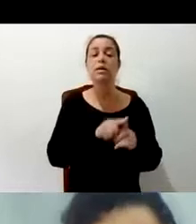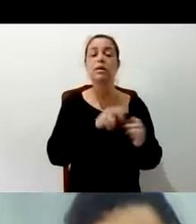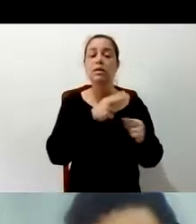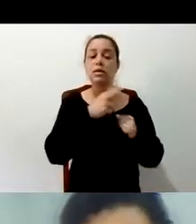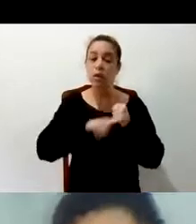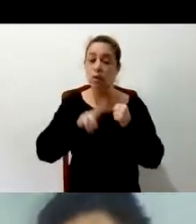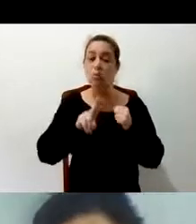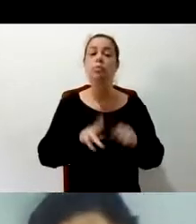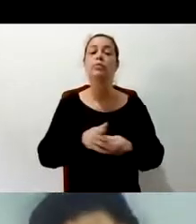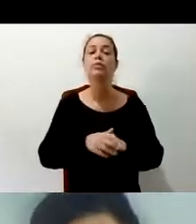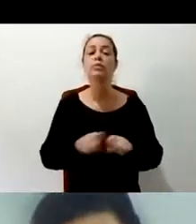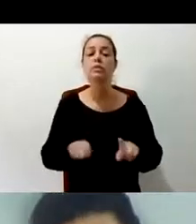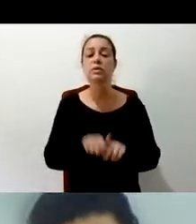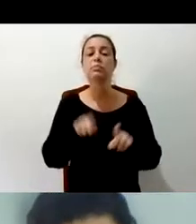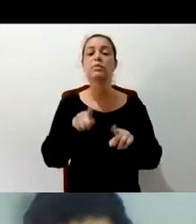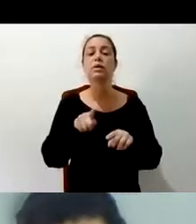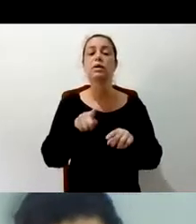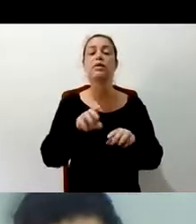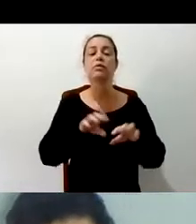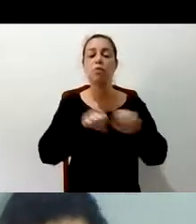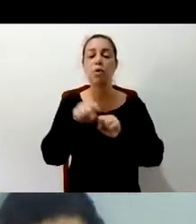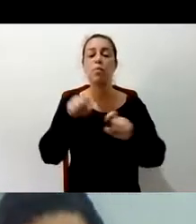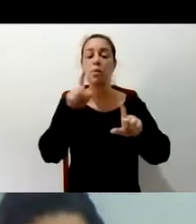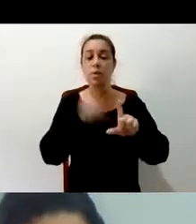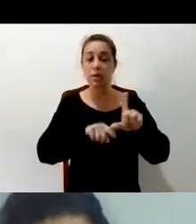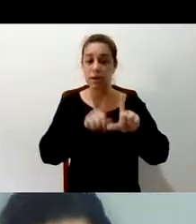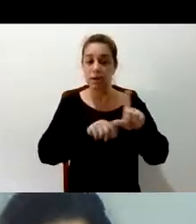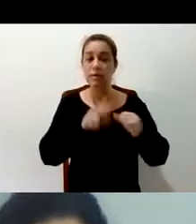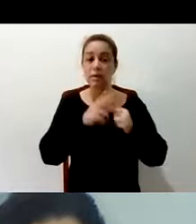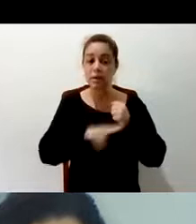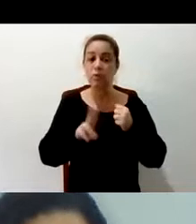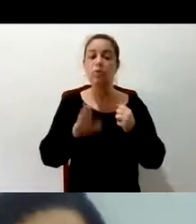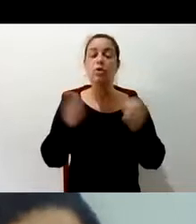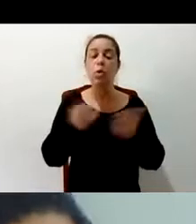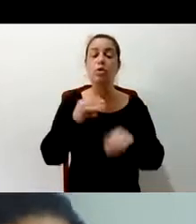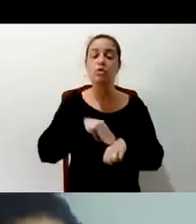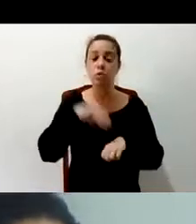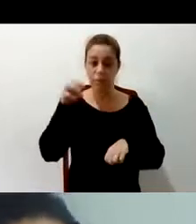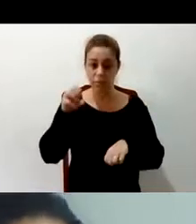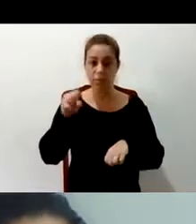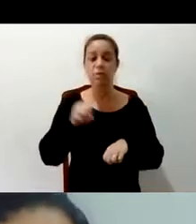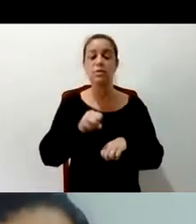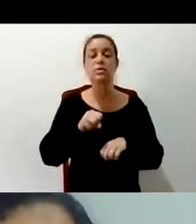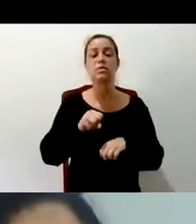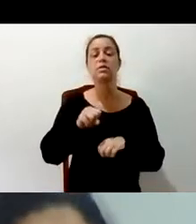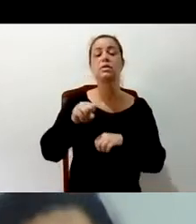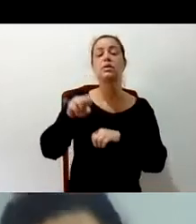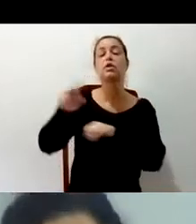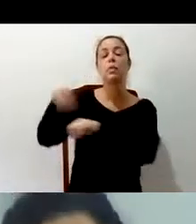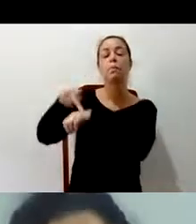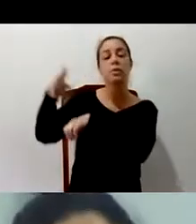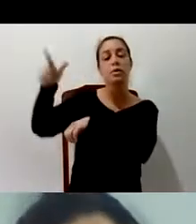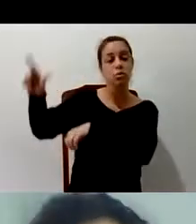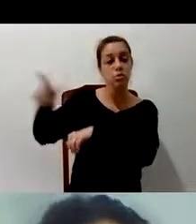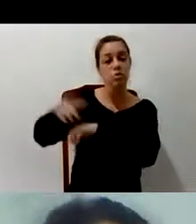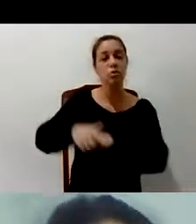depois fez a graduação em letras na UFES, hoje ele faz mestrado no exterior em educação. Ele teve